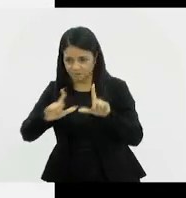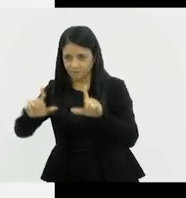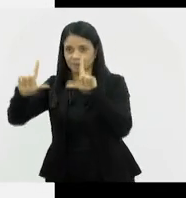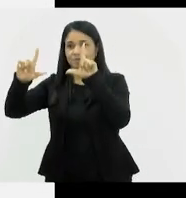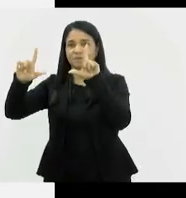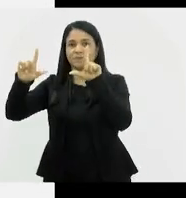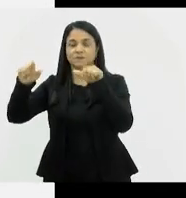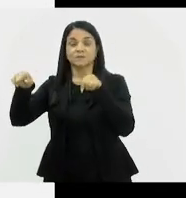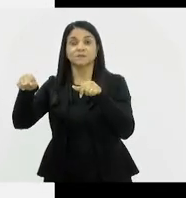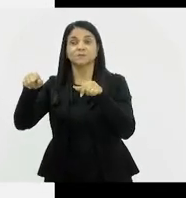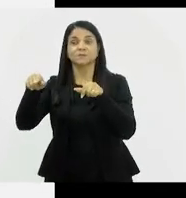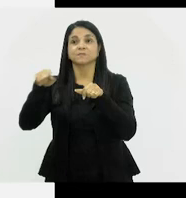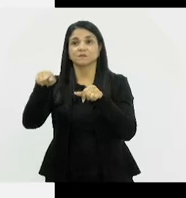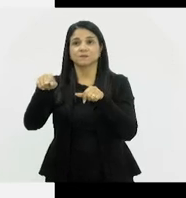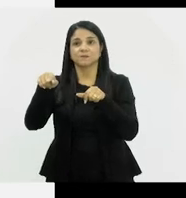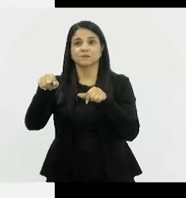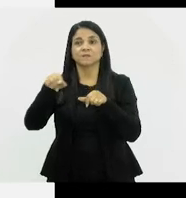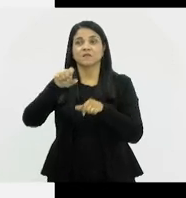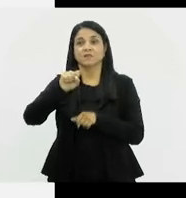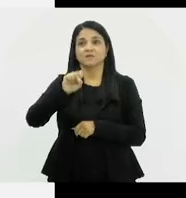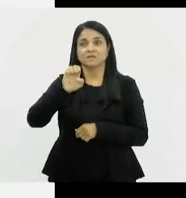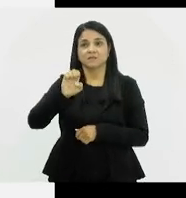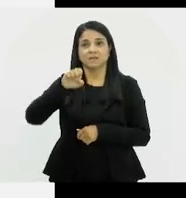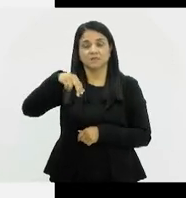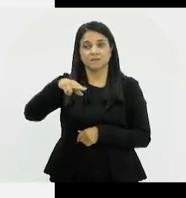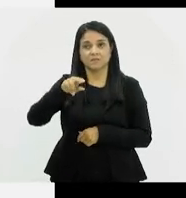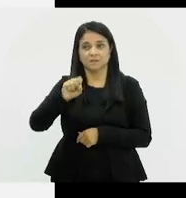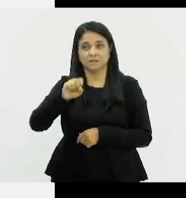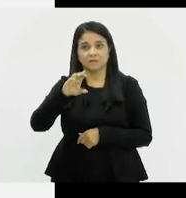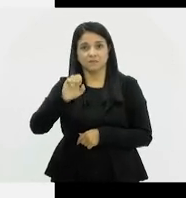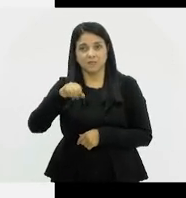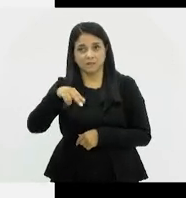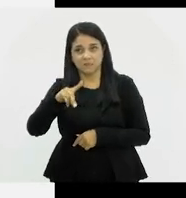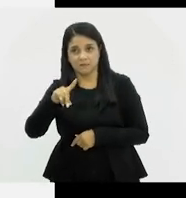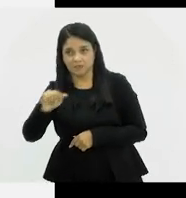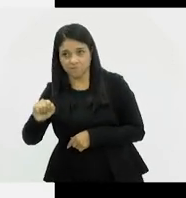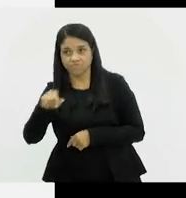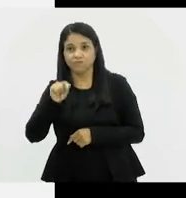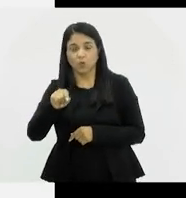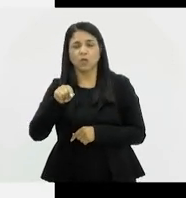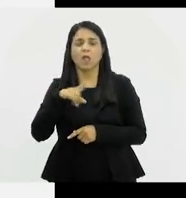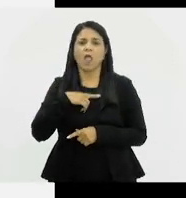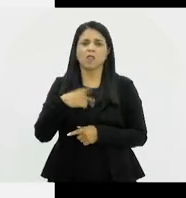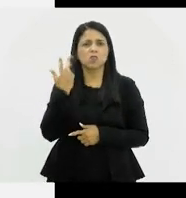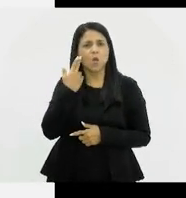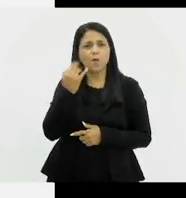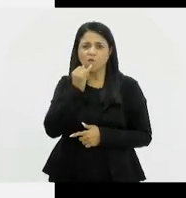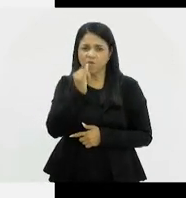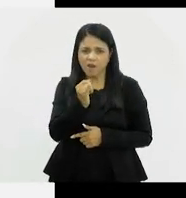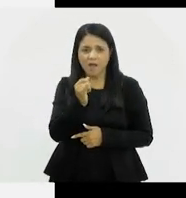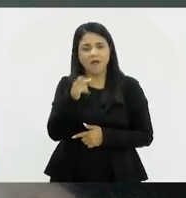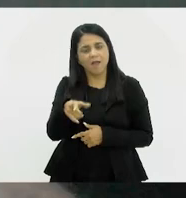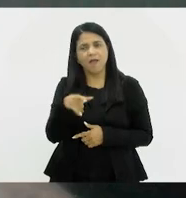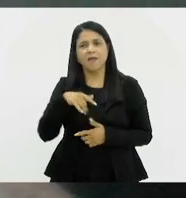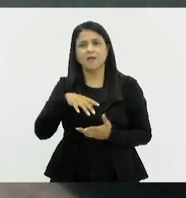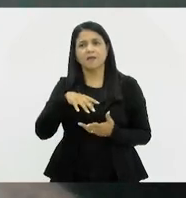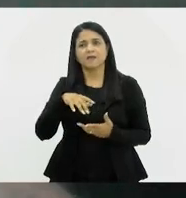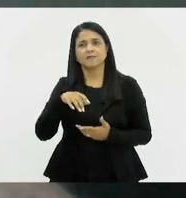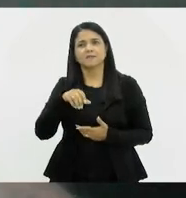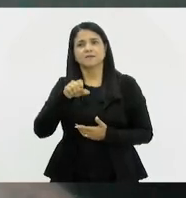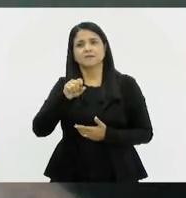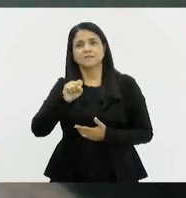a senescência e a senilidade. É muito comum a gente falar, ele tem uma senil. Senil,